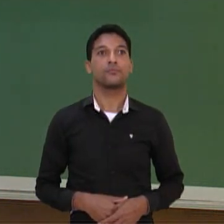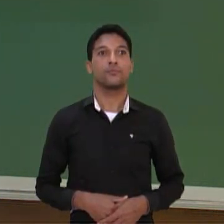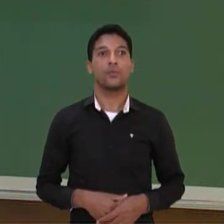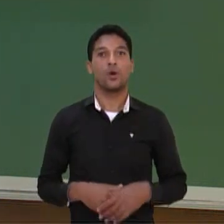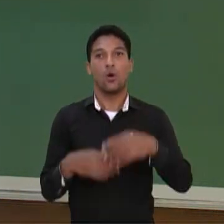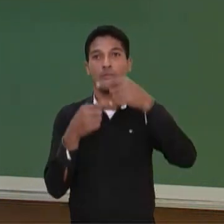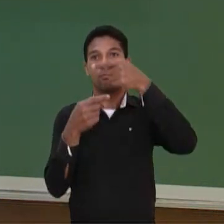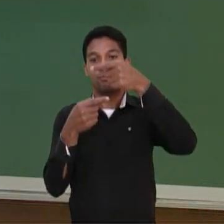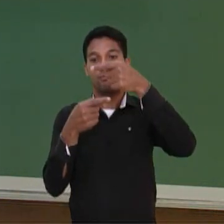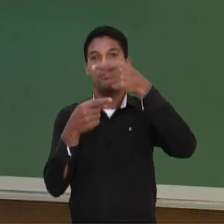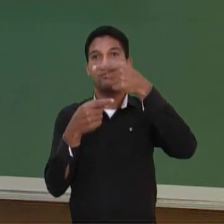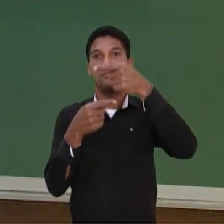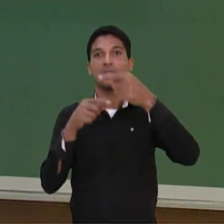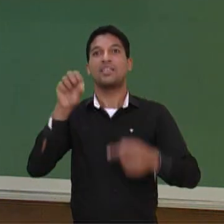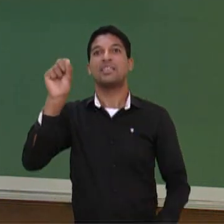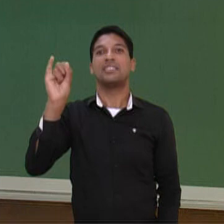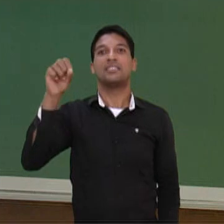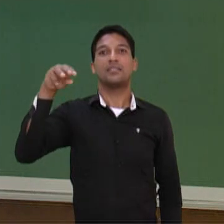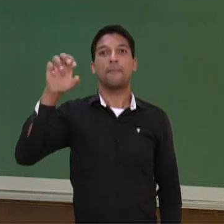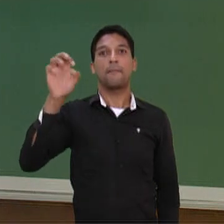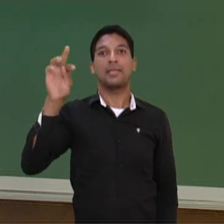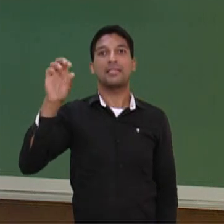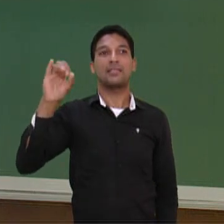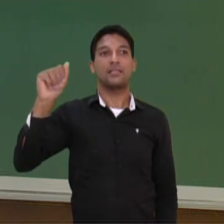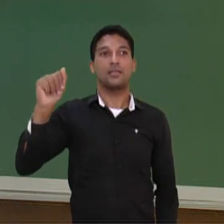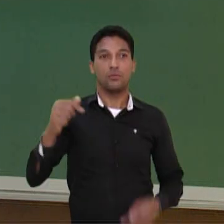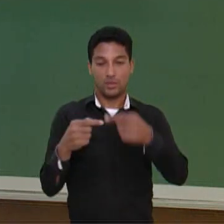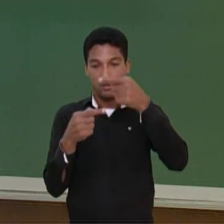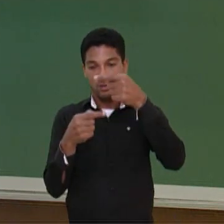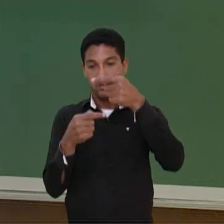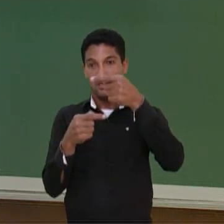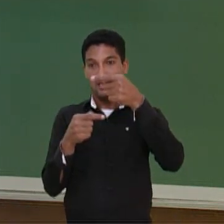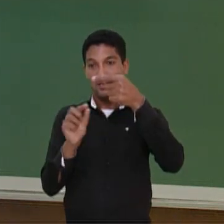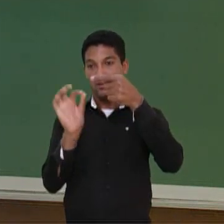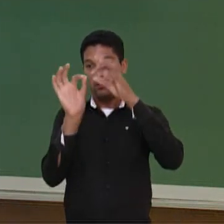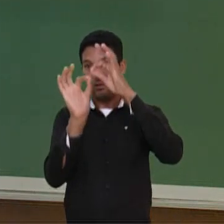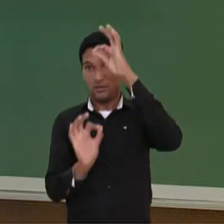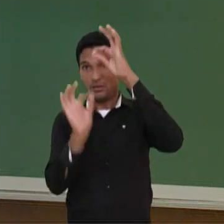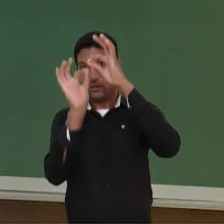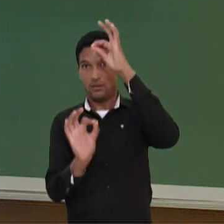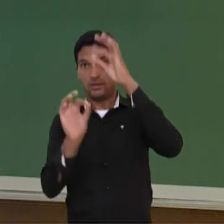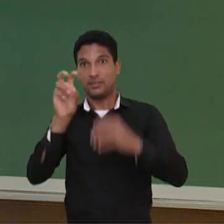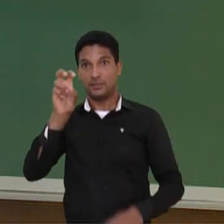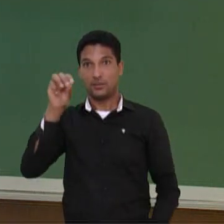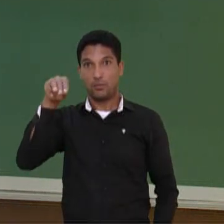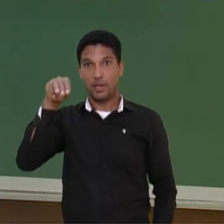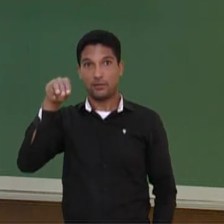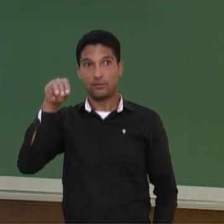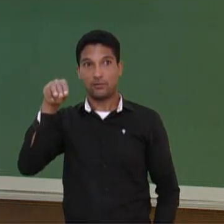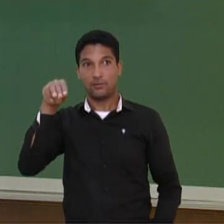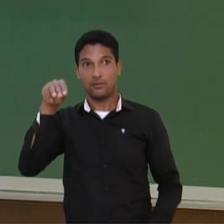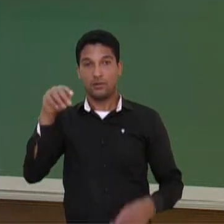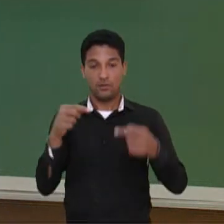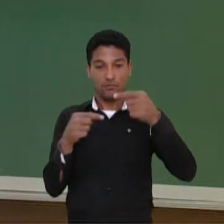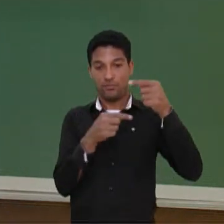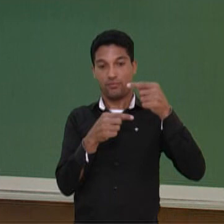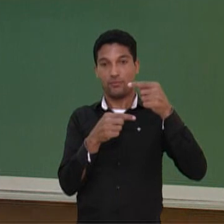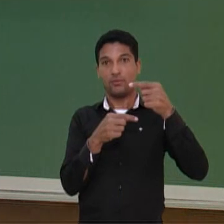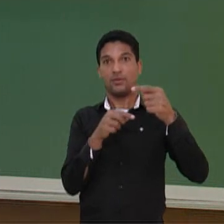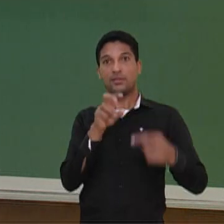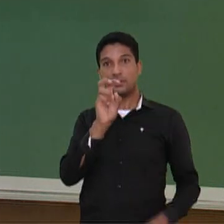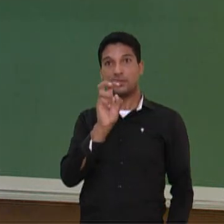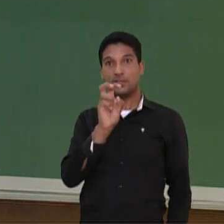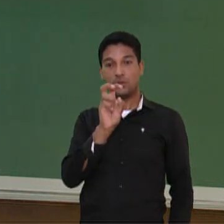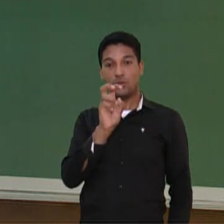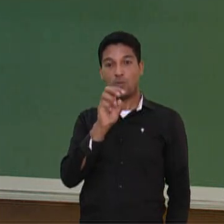aqui é simétrica. Ó. Eu tenho 5 metros aqui, tenho 5 metros aqui, correto? Então, qual a medida da altura H em